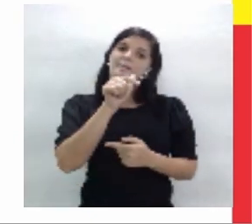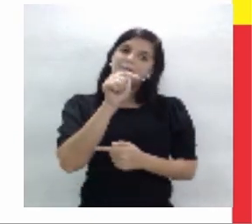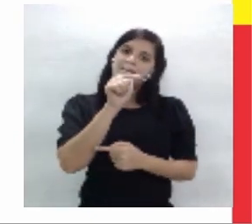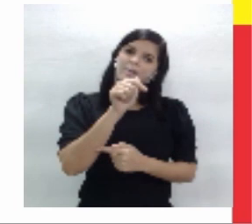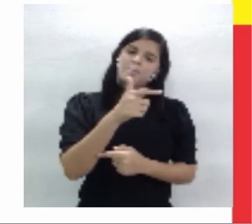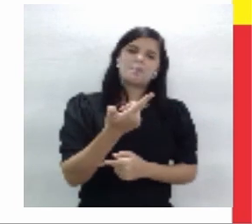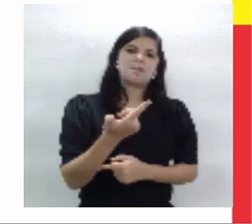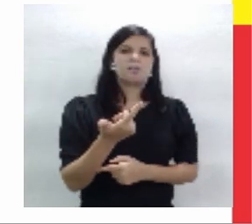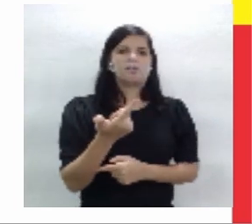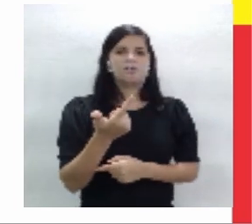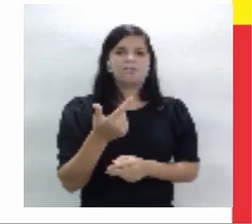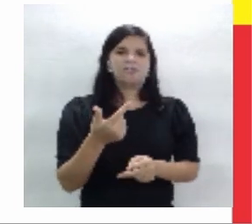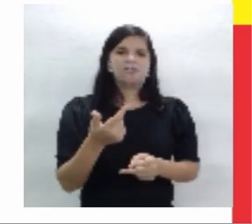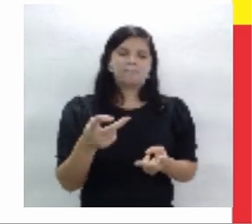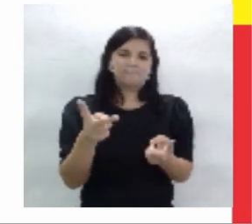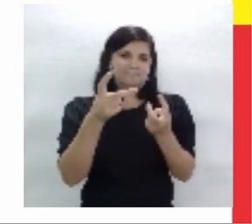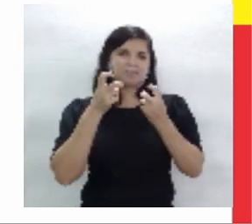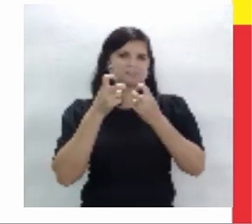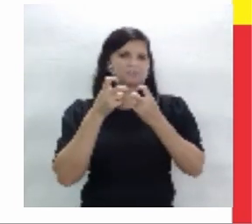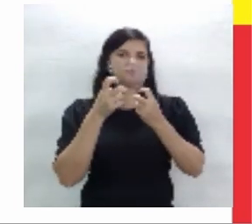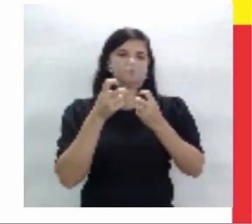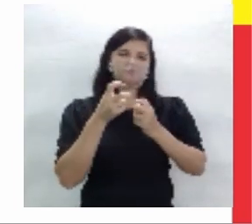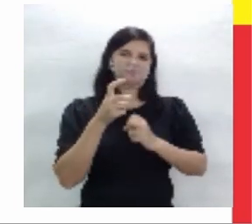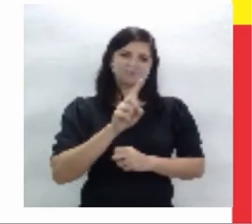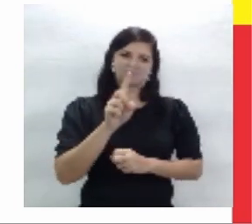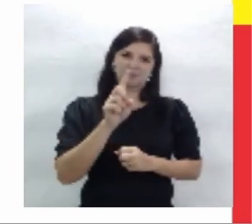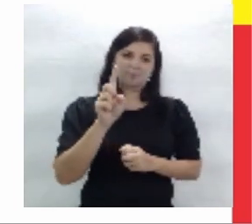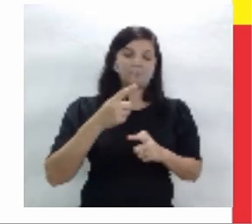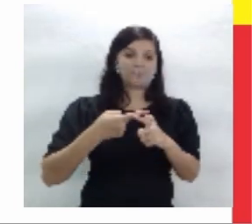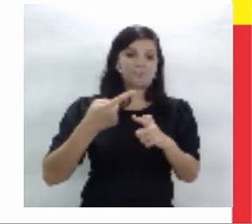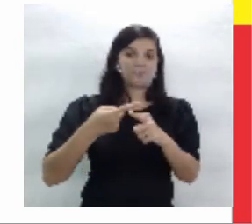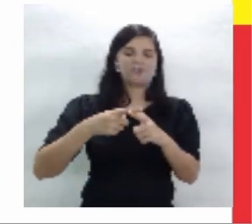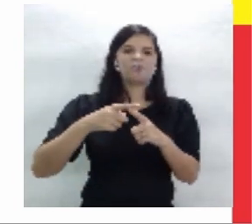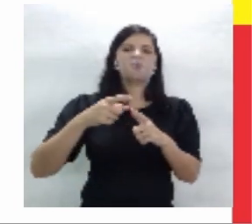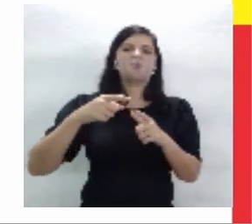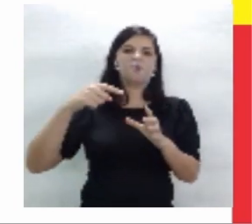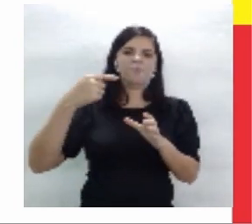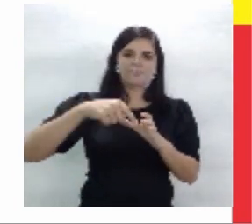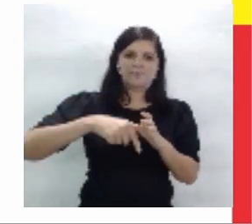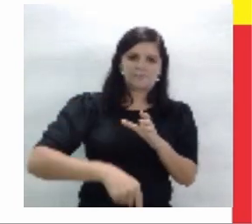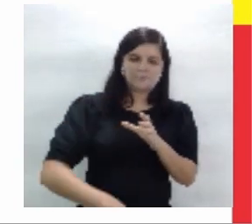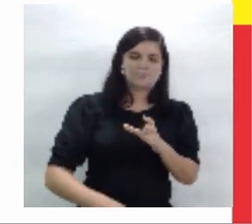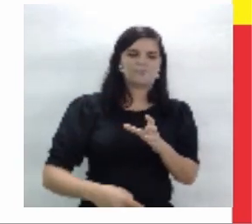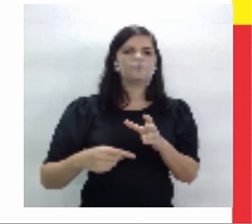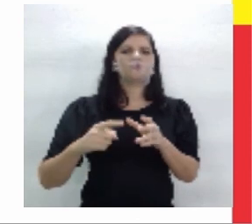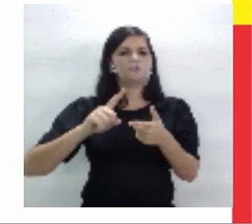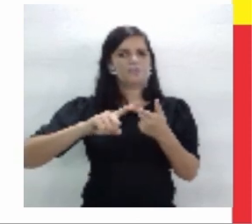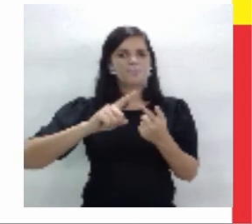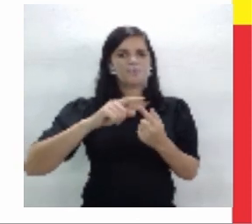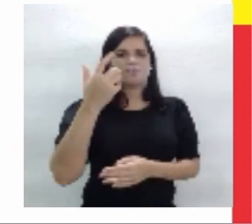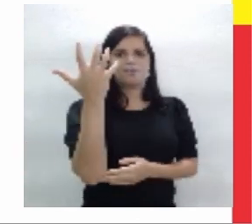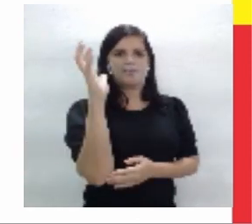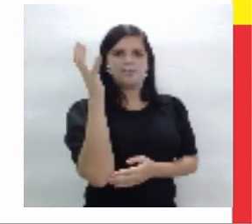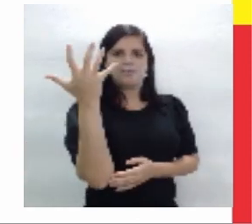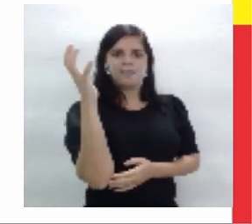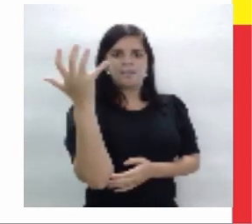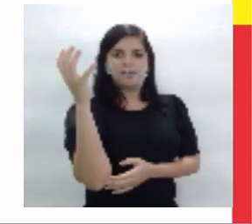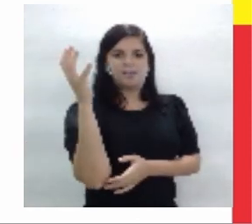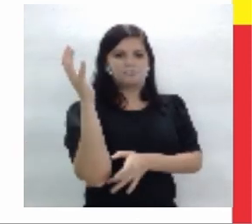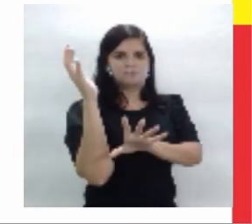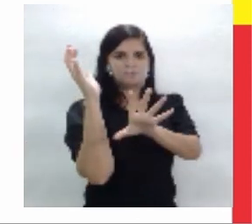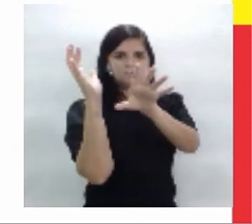não estar visível para vocês aí, porque ela também vai estar embutida em espécies de plantas. Essa quantidade de